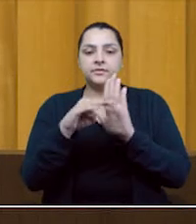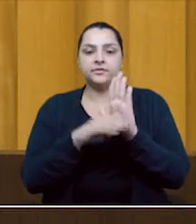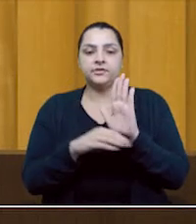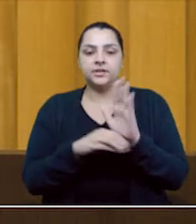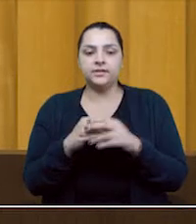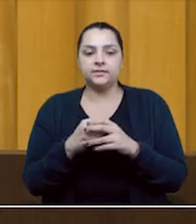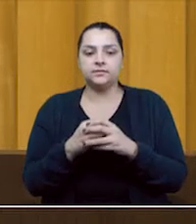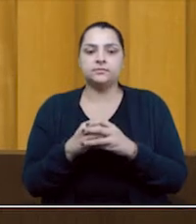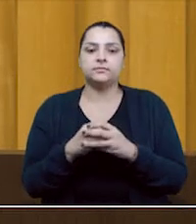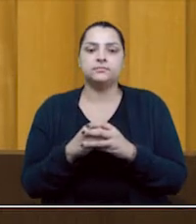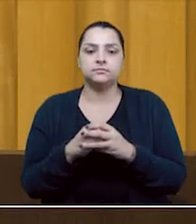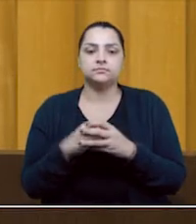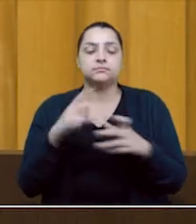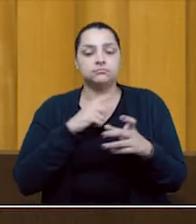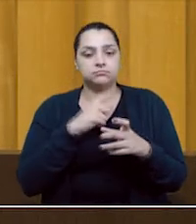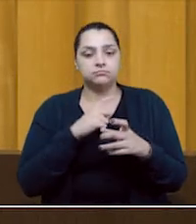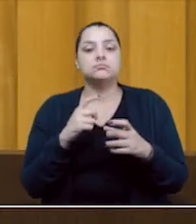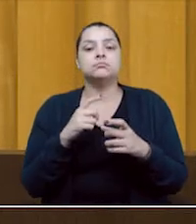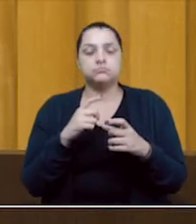decisão responsiva, inclusiva,